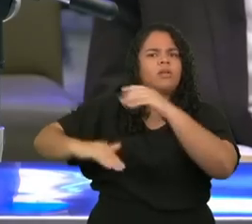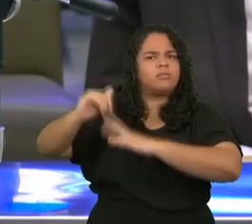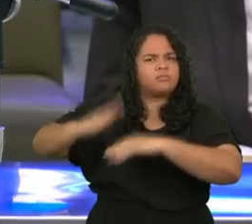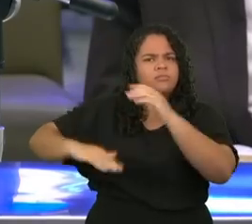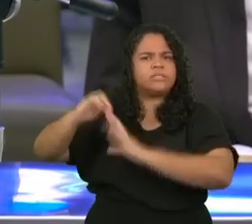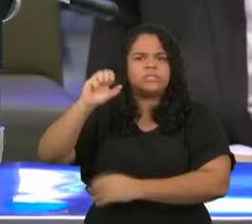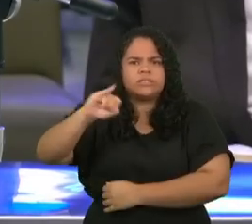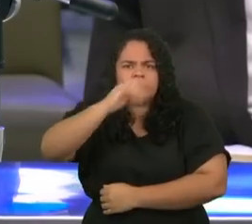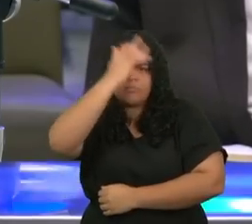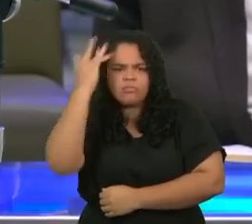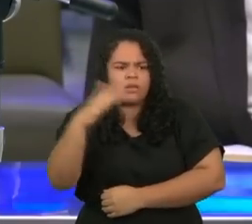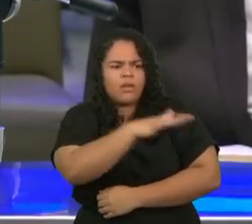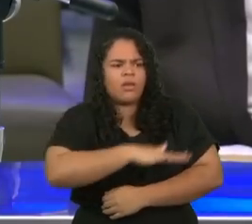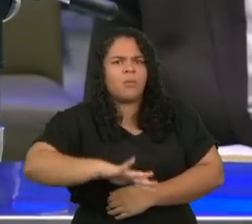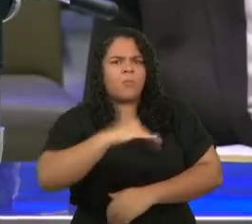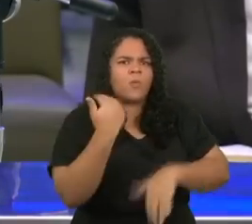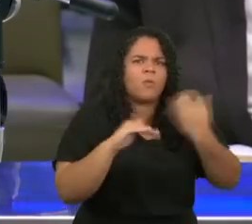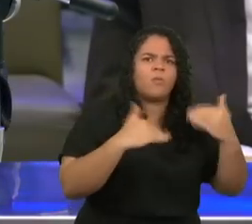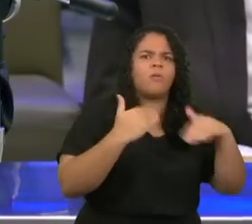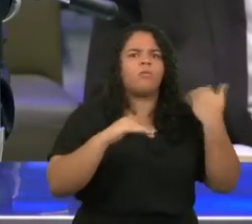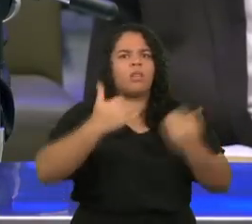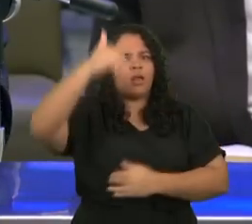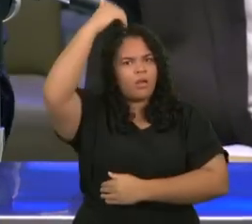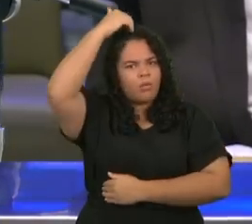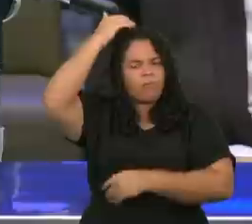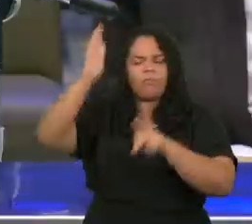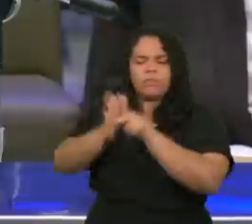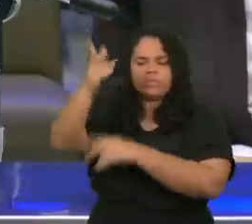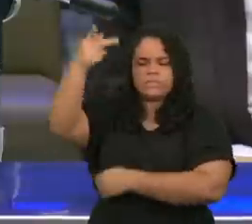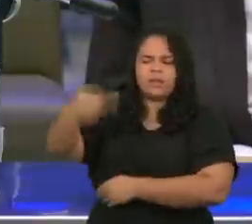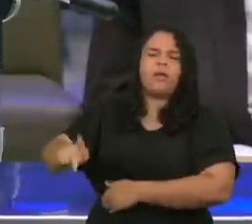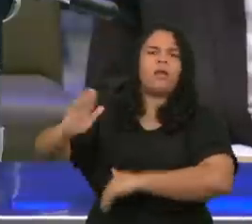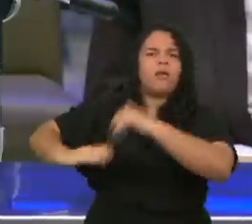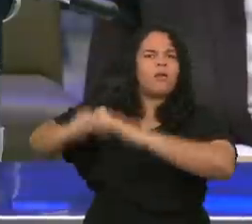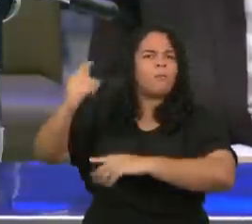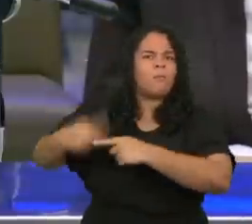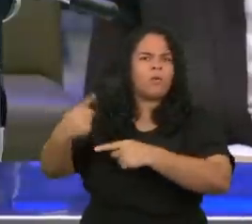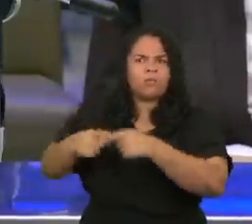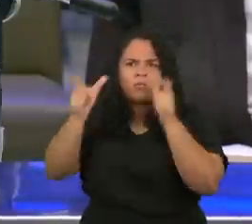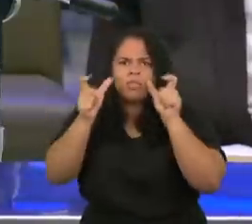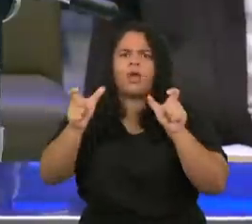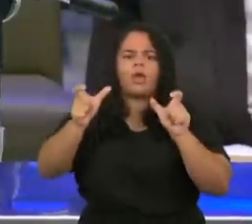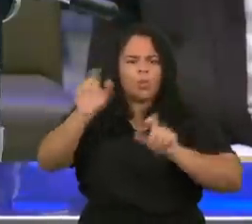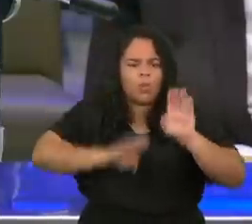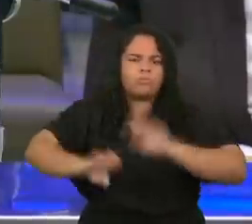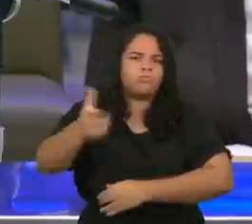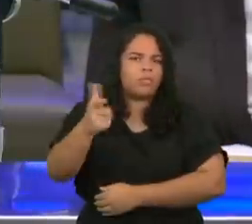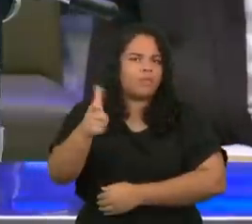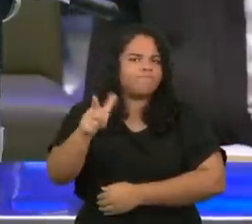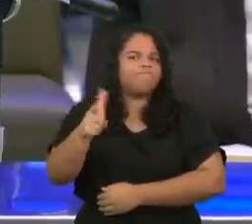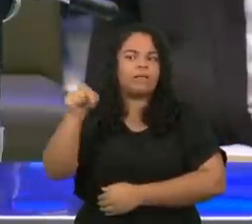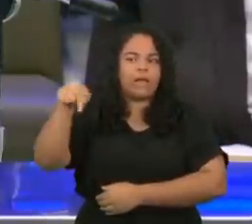cidade se queria das mãos dele por falta do Cuidado que ele havia tido